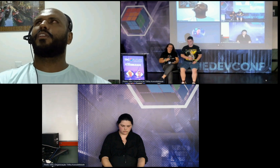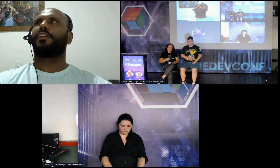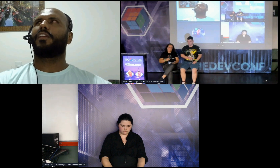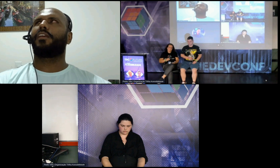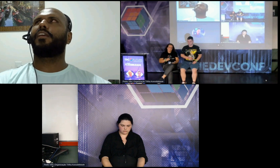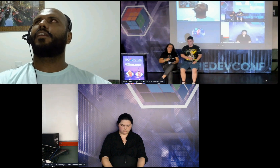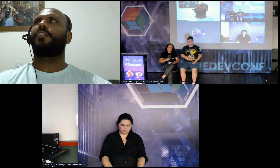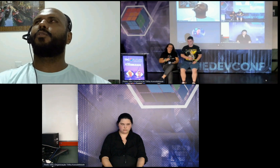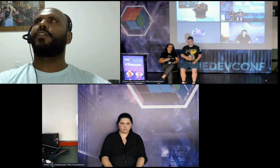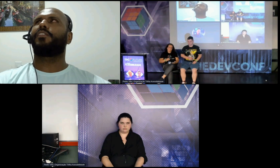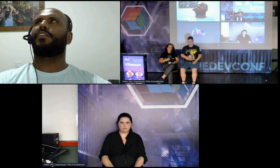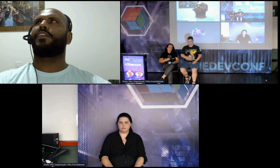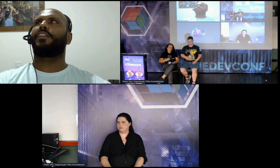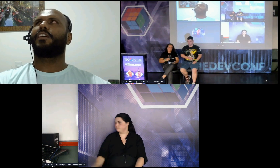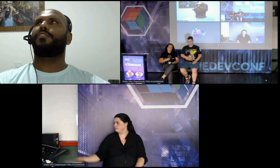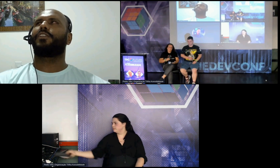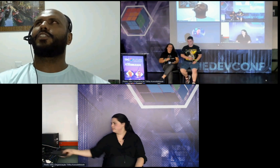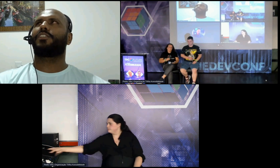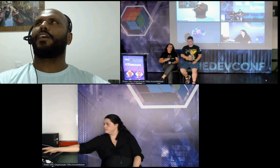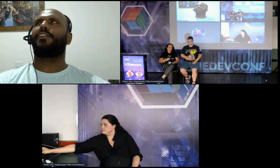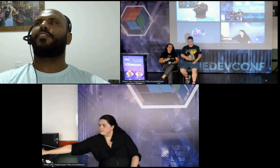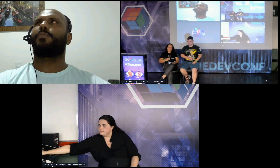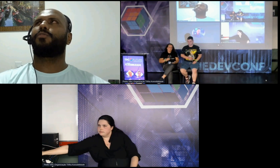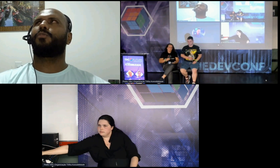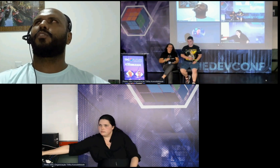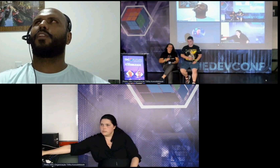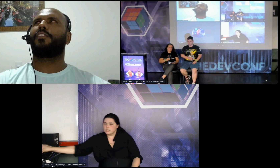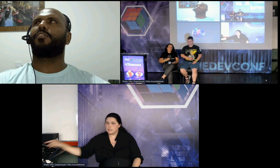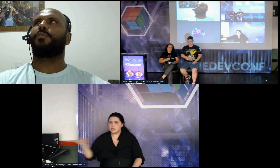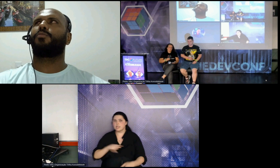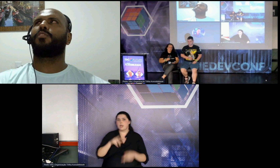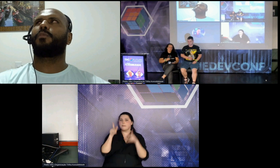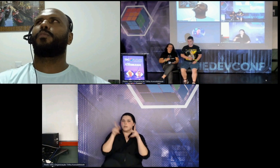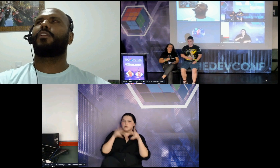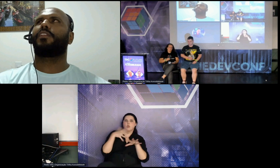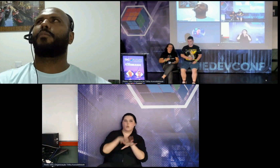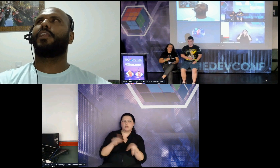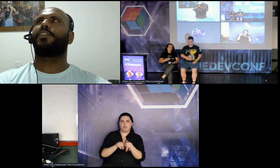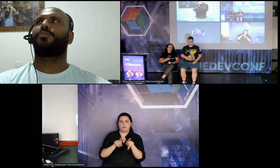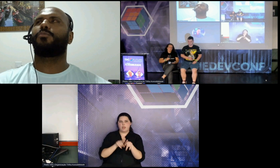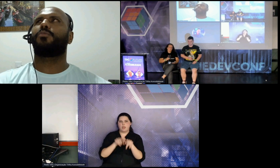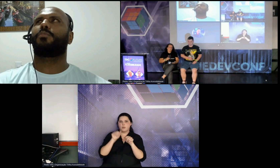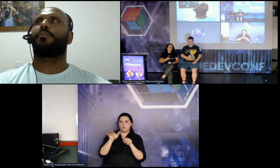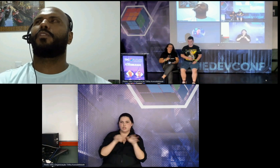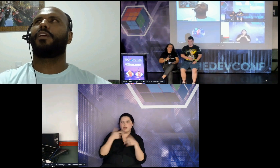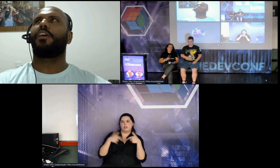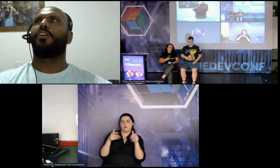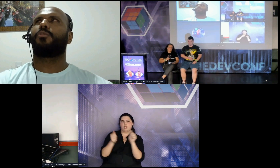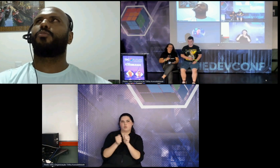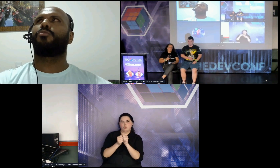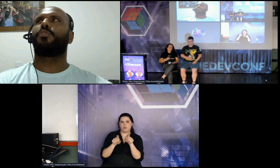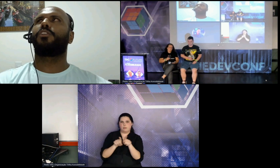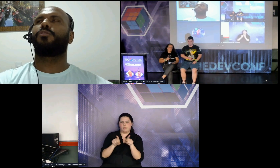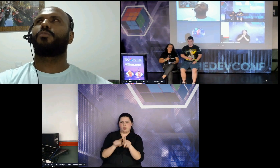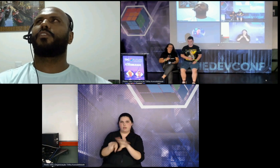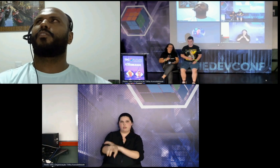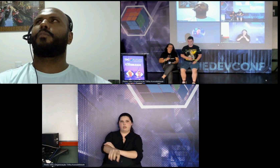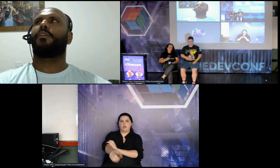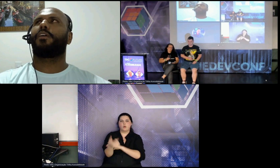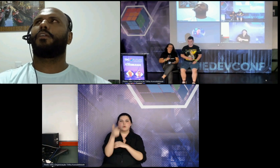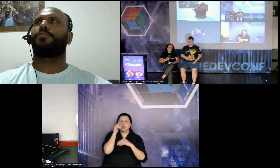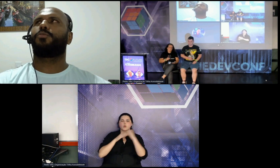pessoas incluídas aqui, né? Quando a gente traz as pessoas para poder trabalhar junto, para poder construir